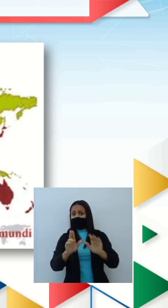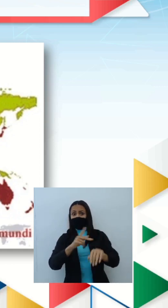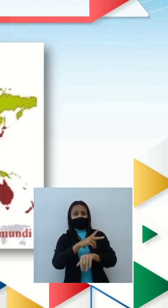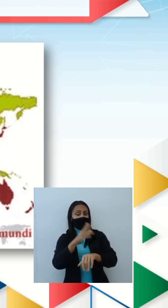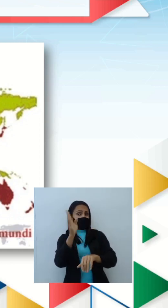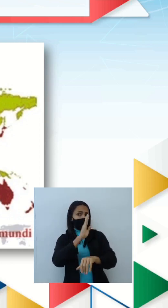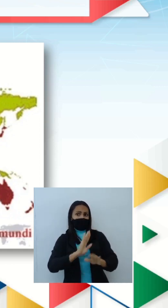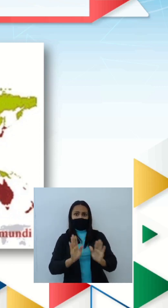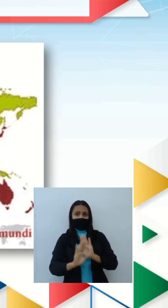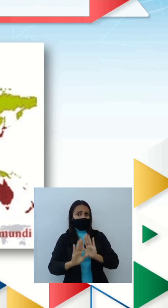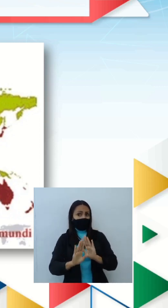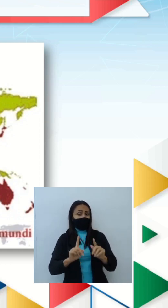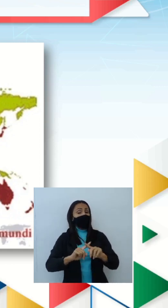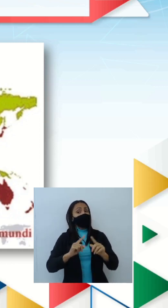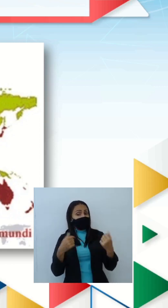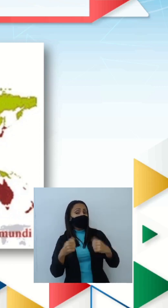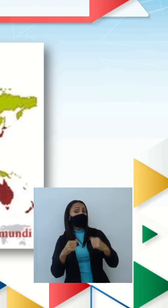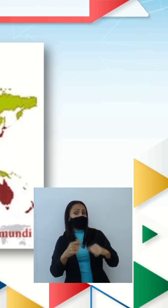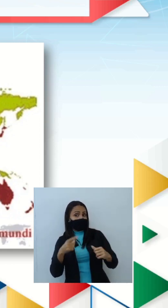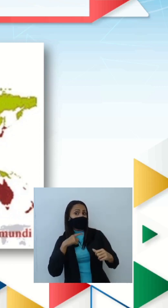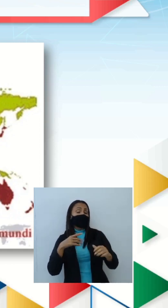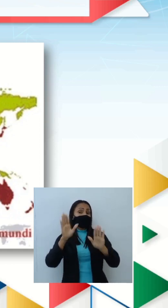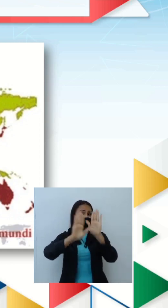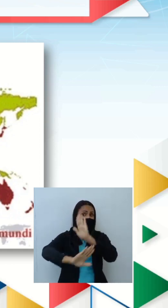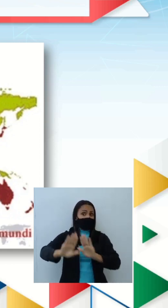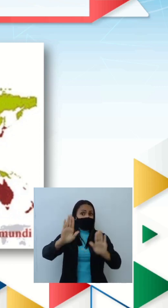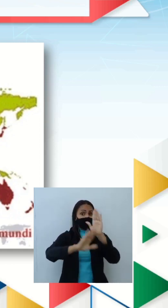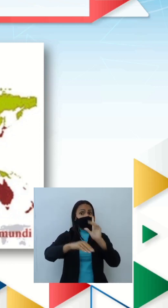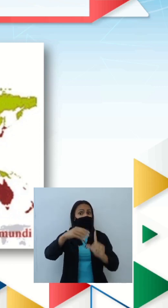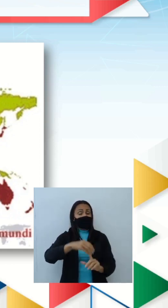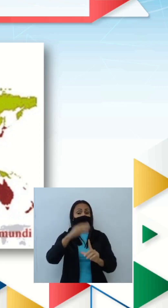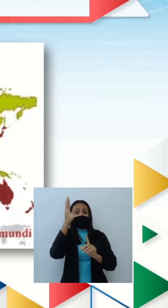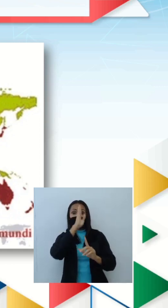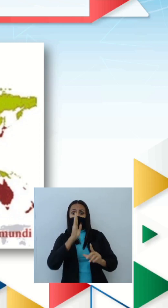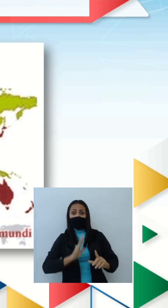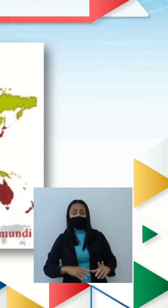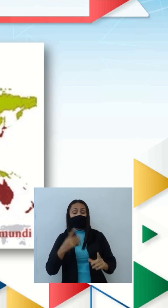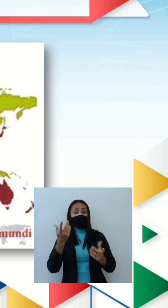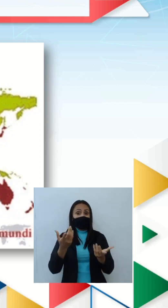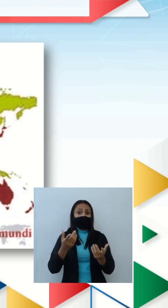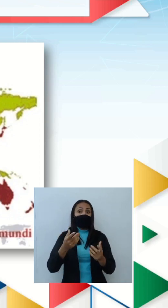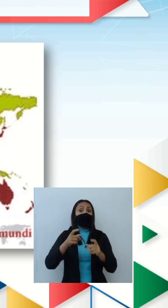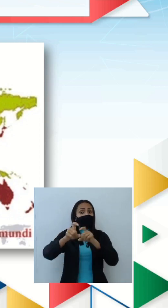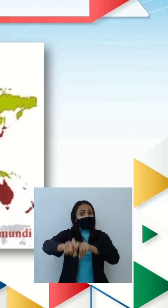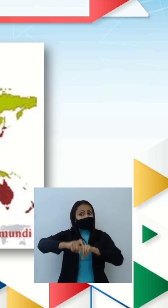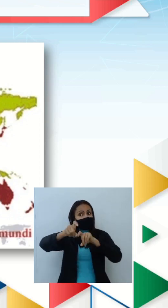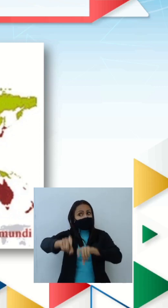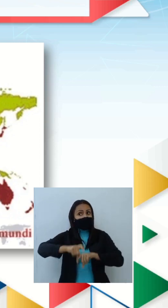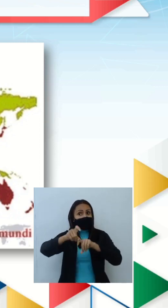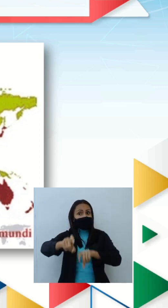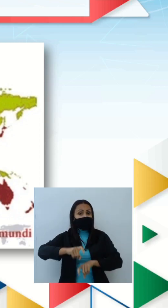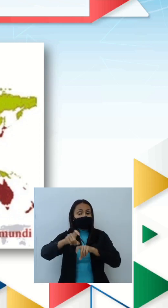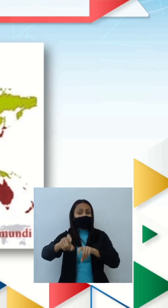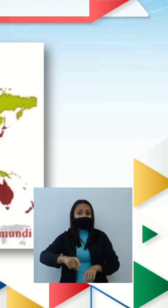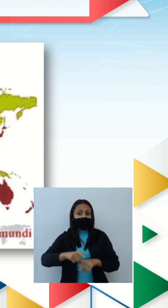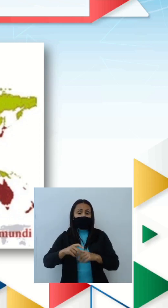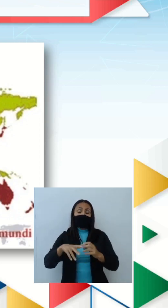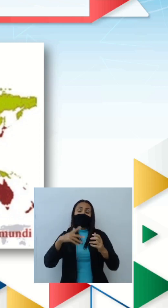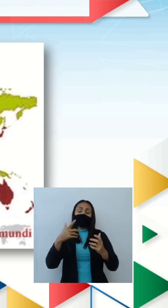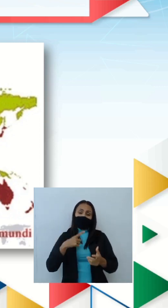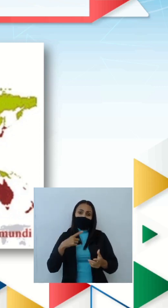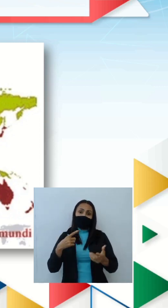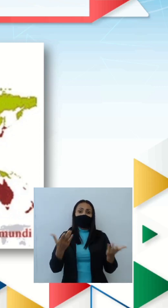que ter cuidado, porque principalmente no nosso Brasil, o carro-chefe aqui é a agricultura. Então, ele é que vai mover mais